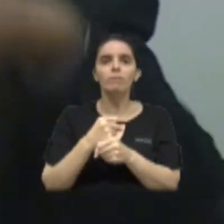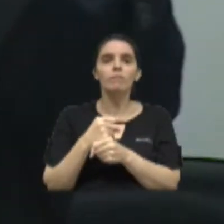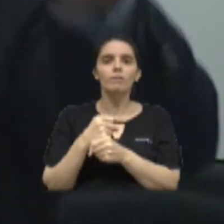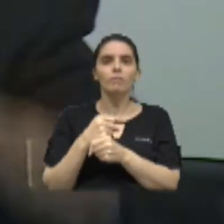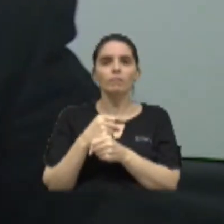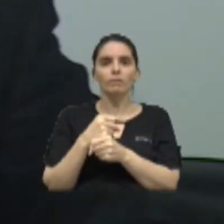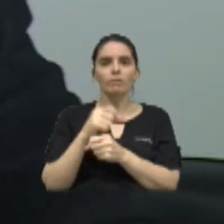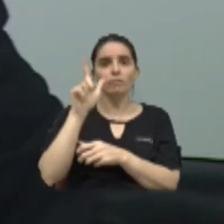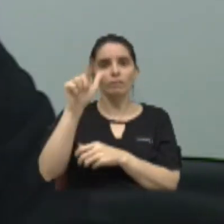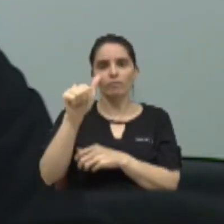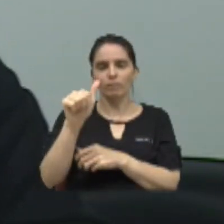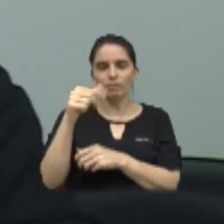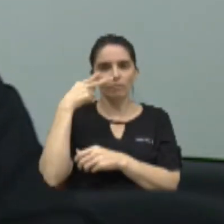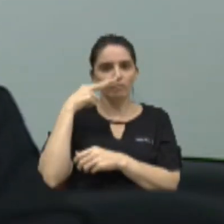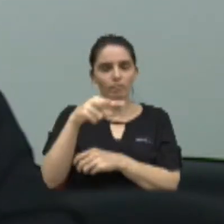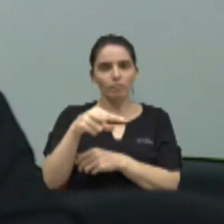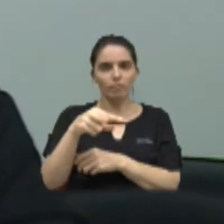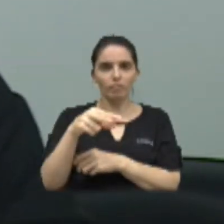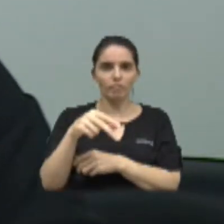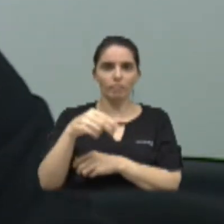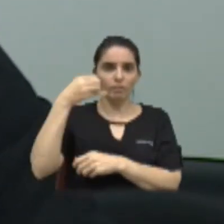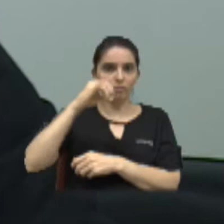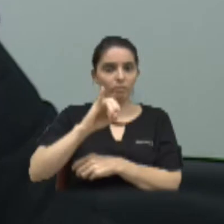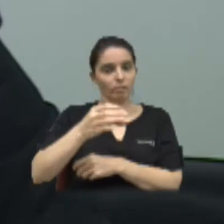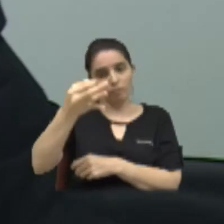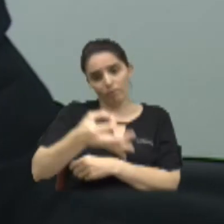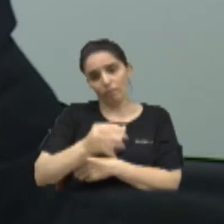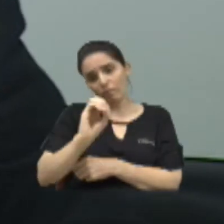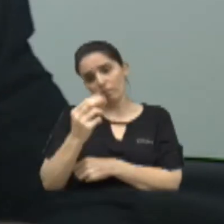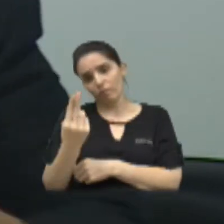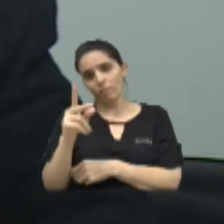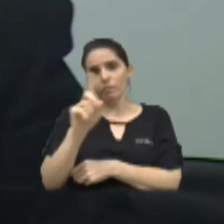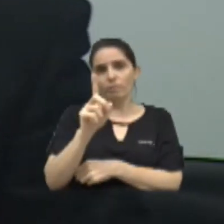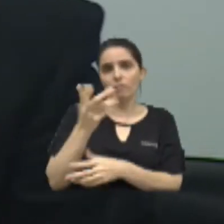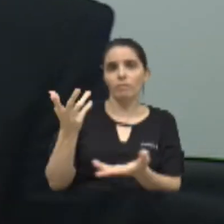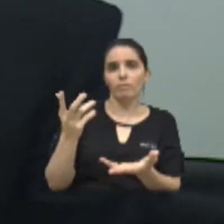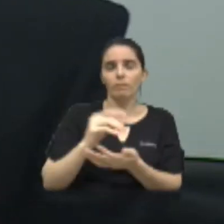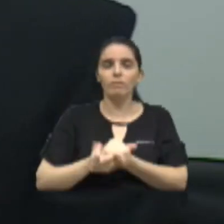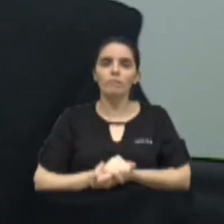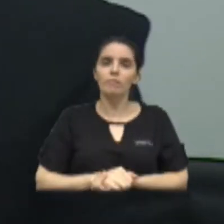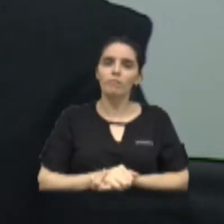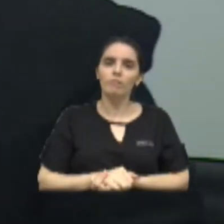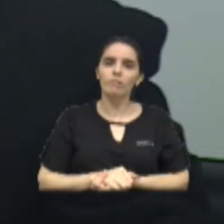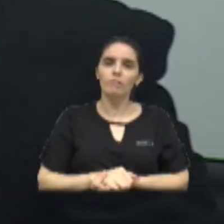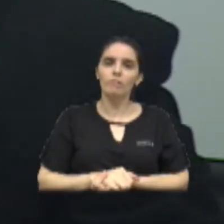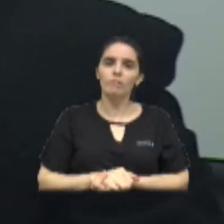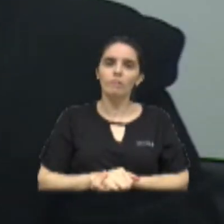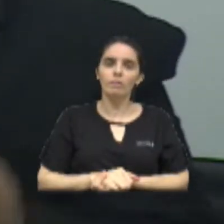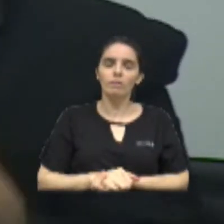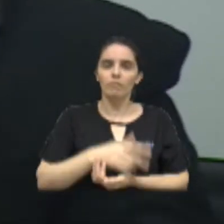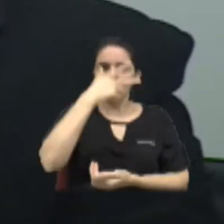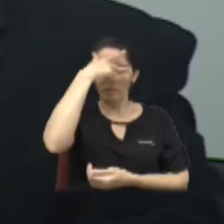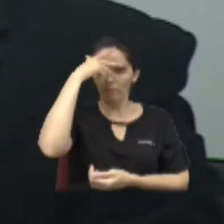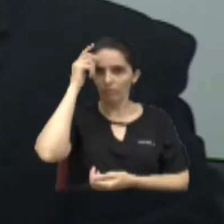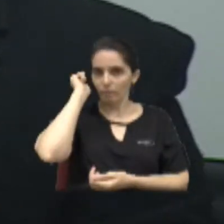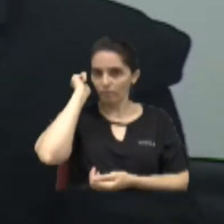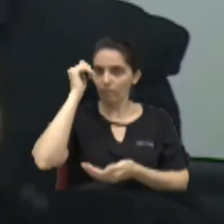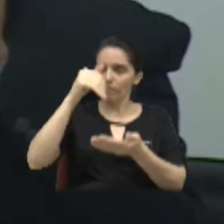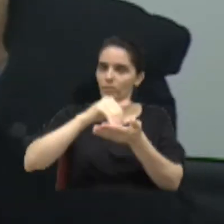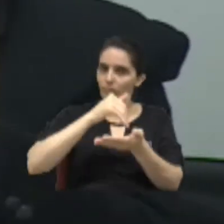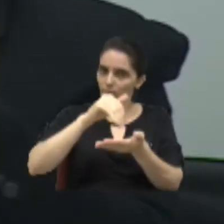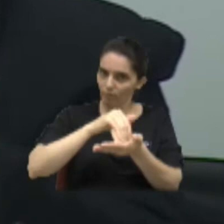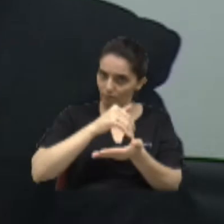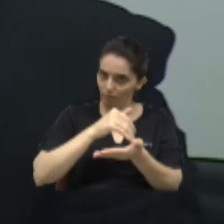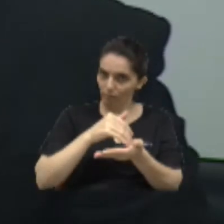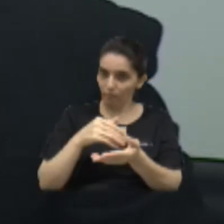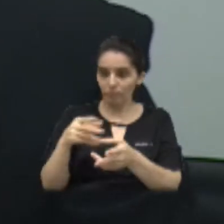E depois verificar a procedência dessas multas. Então, que o Executivo, que o secretário tenha